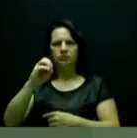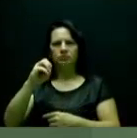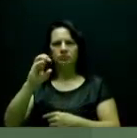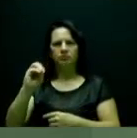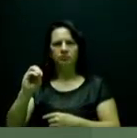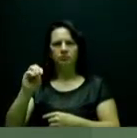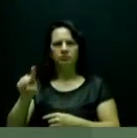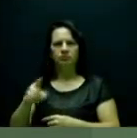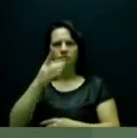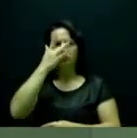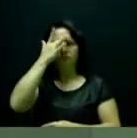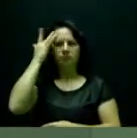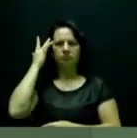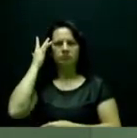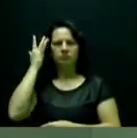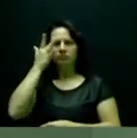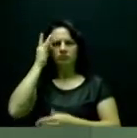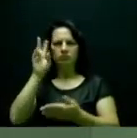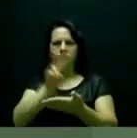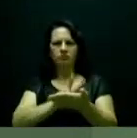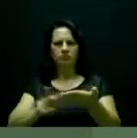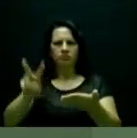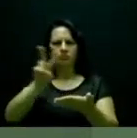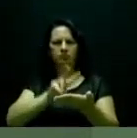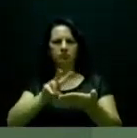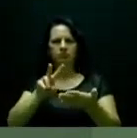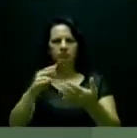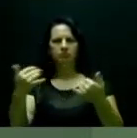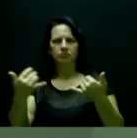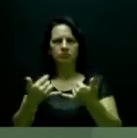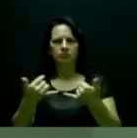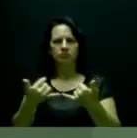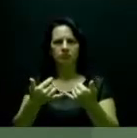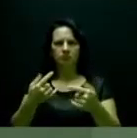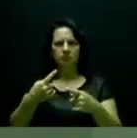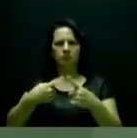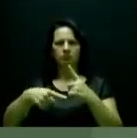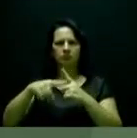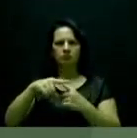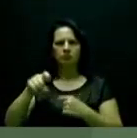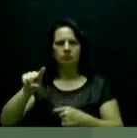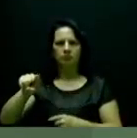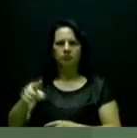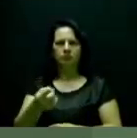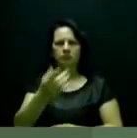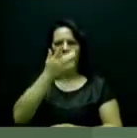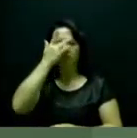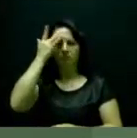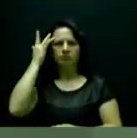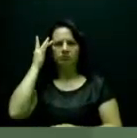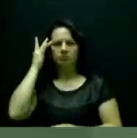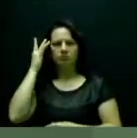fanpage, de 12 mil visualizações, quase 13 mil, né? Mais de 1000 pessoas comentaram, né, em todos os compartilhamentos